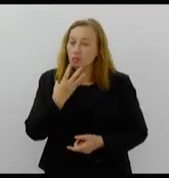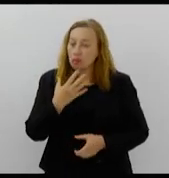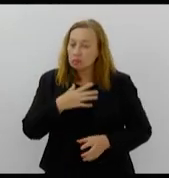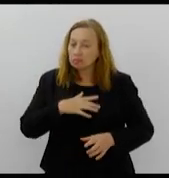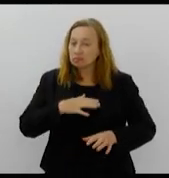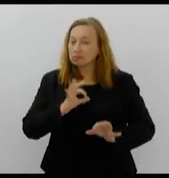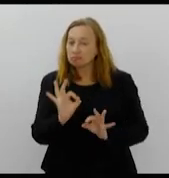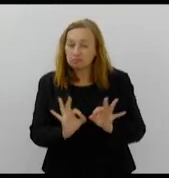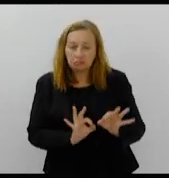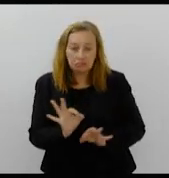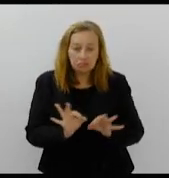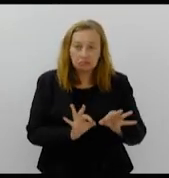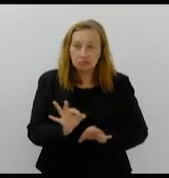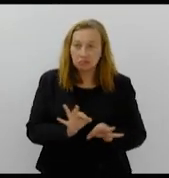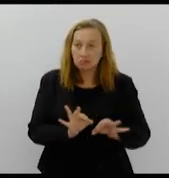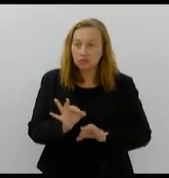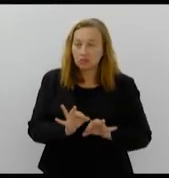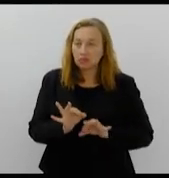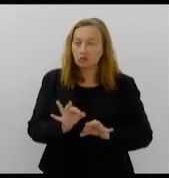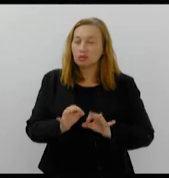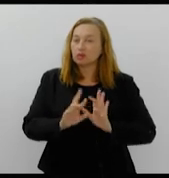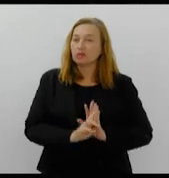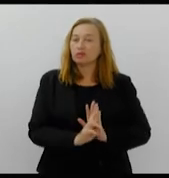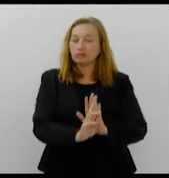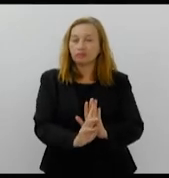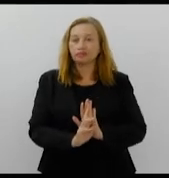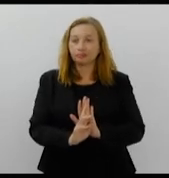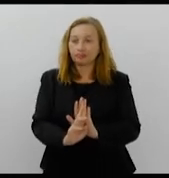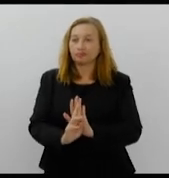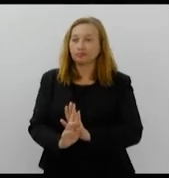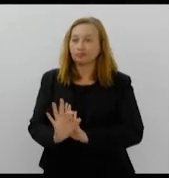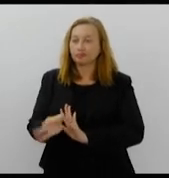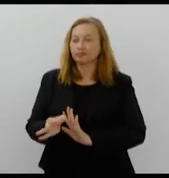ato organizado, um ato com bastante representatividade,